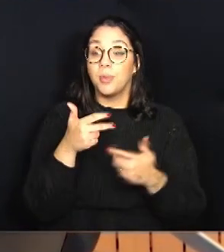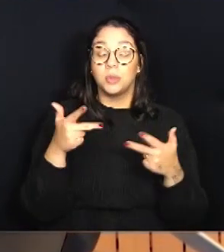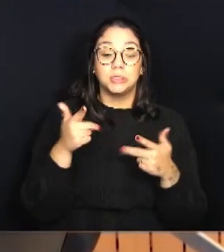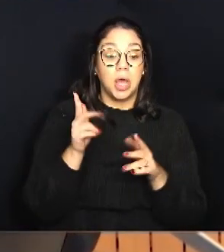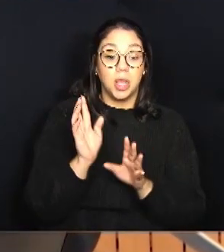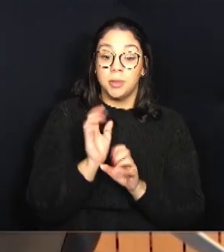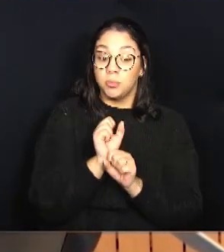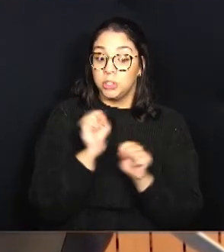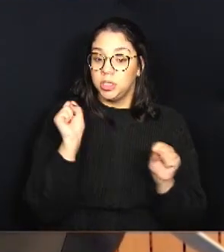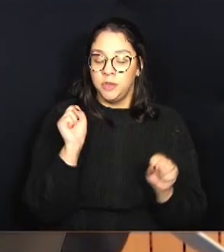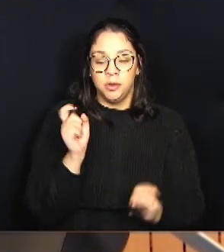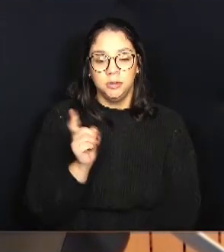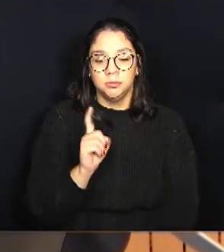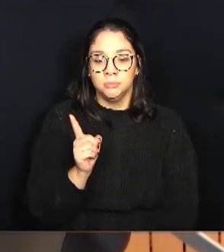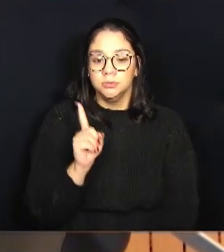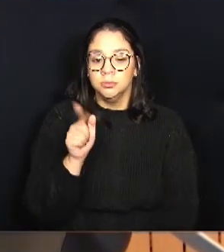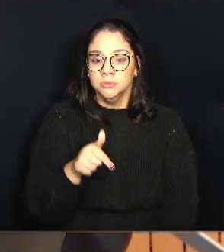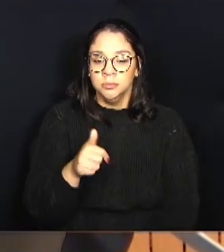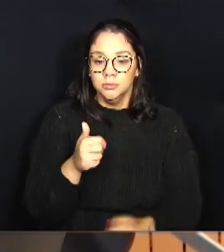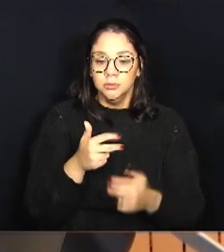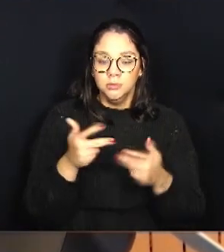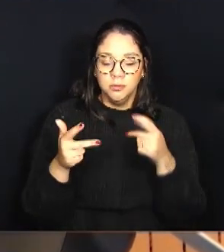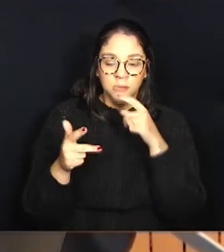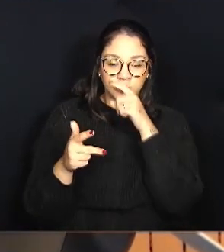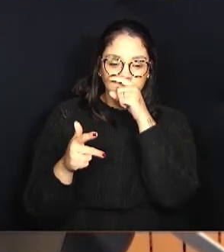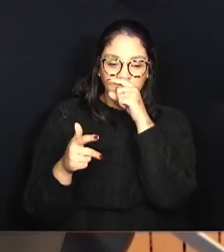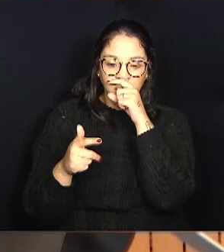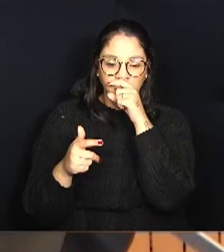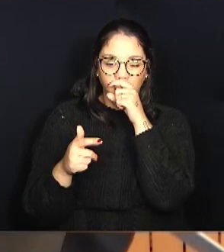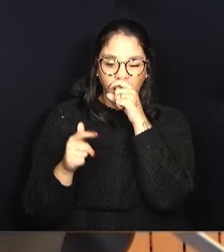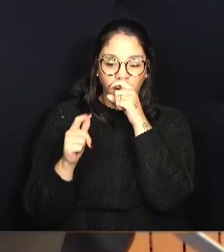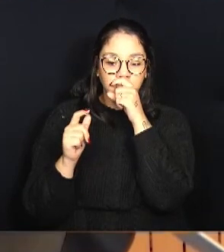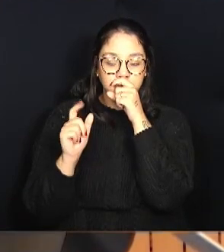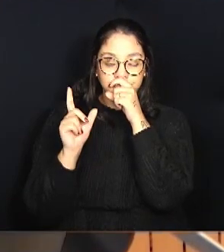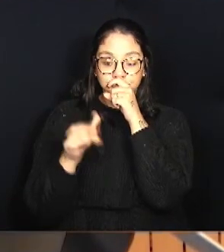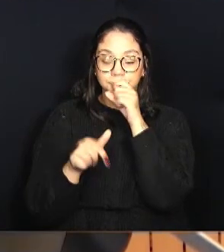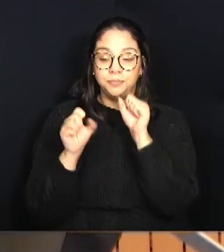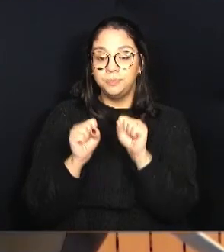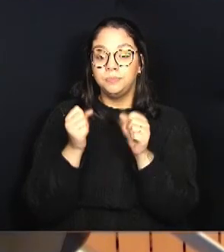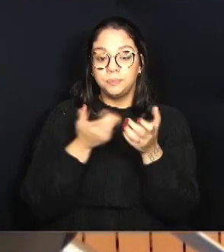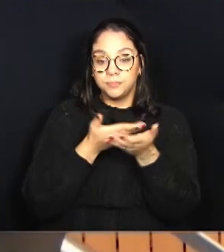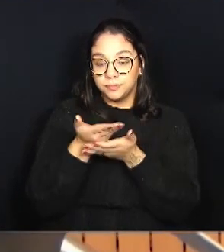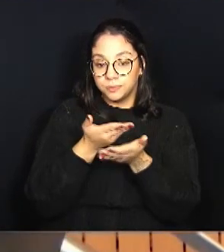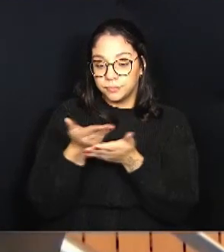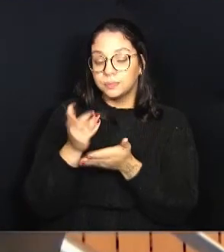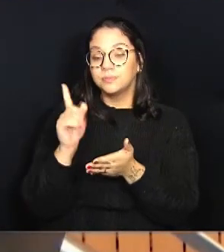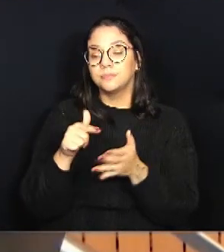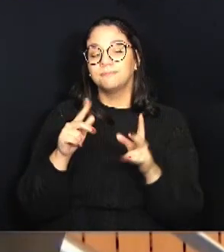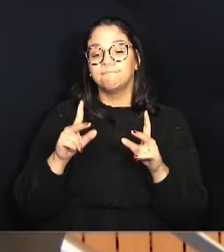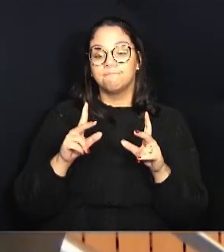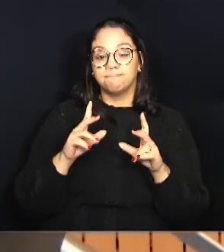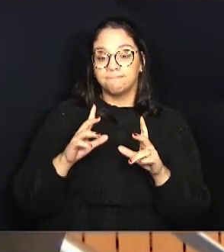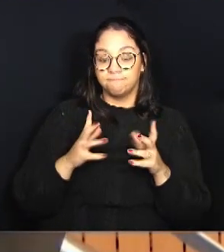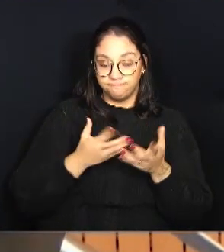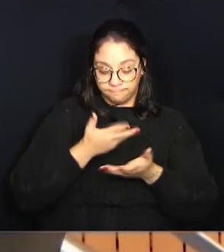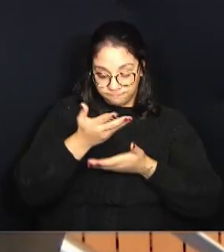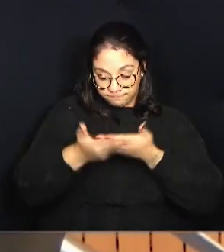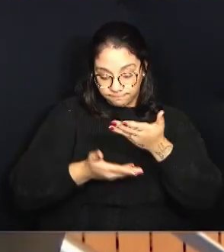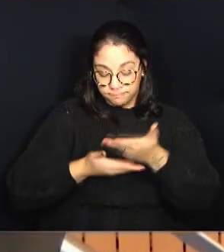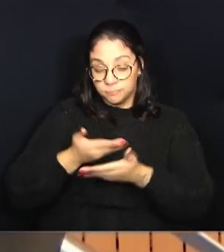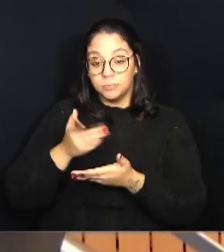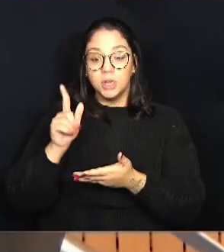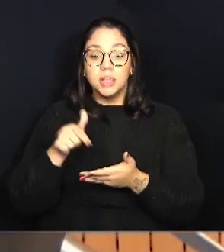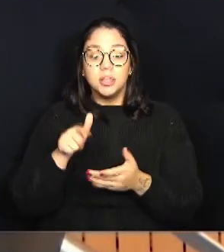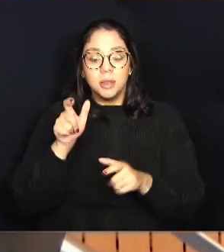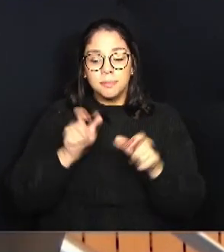intocável, é algo que dali a gente pode conviver harmoniosamente. E essa